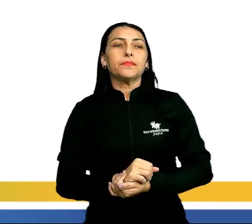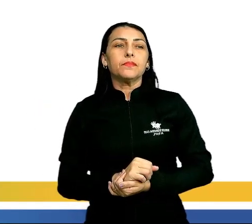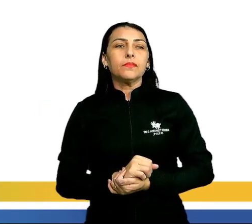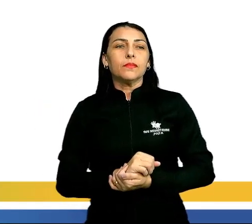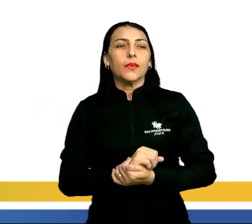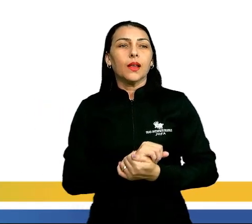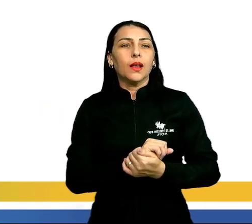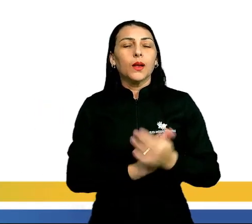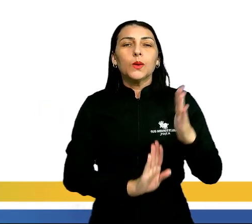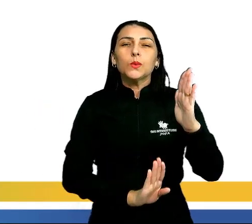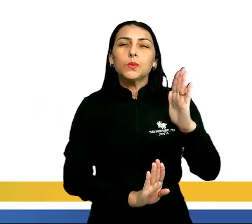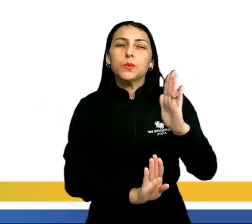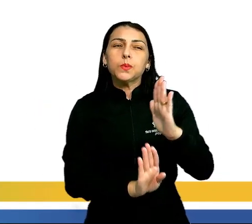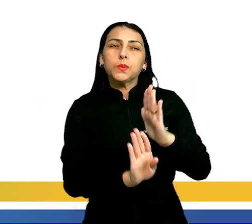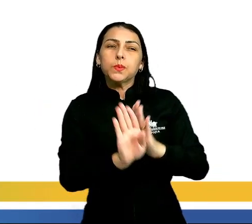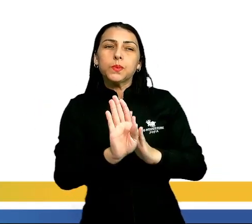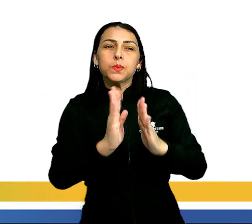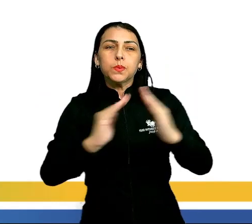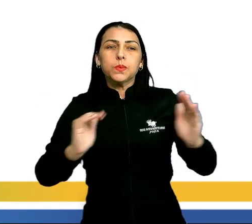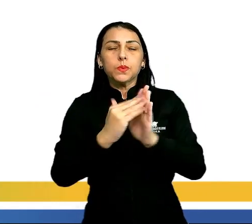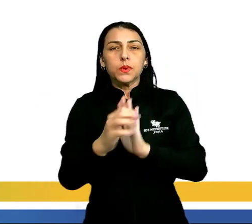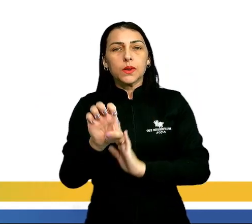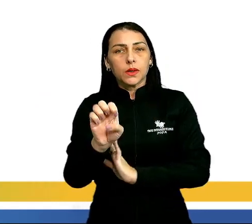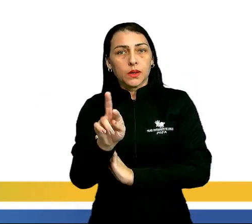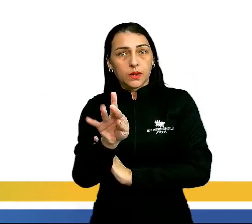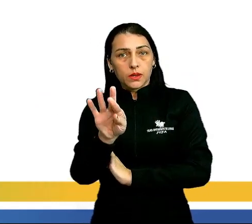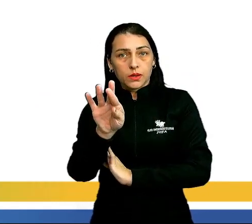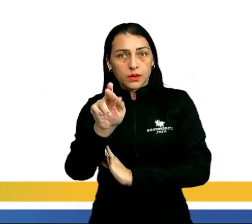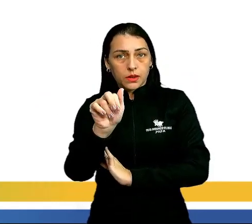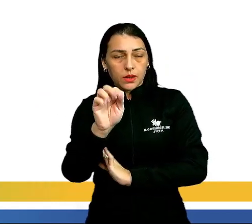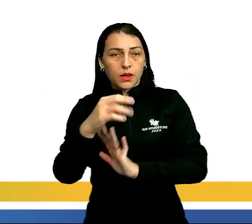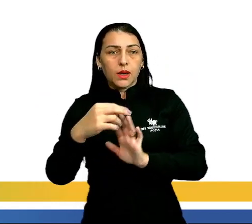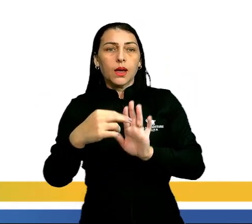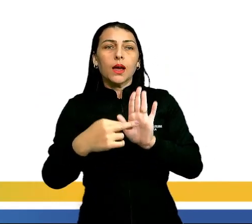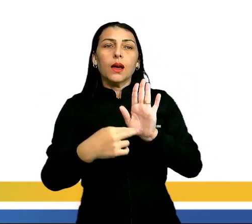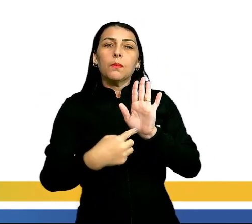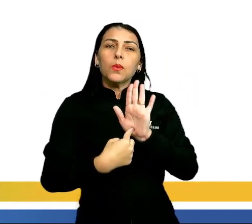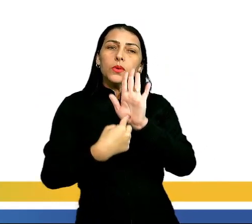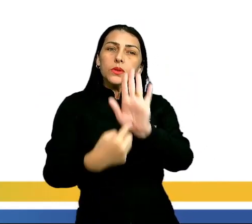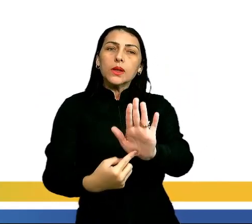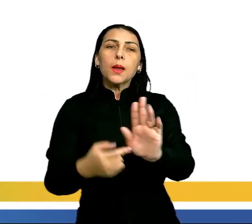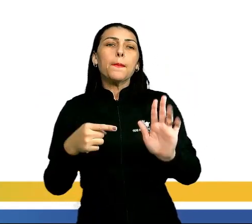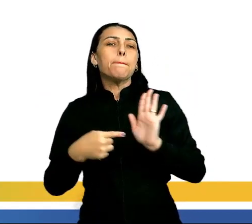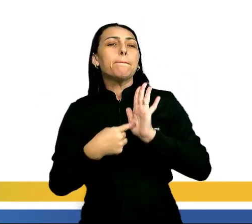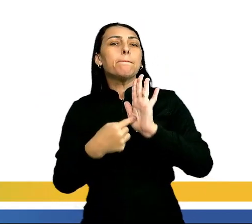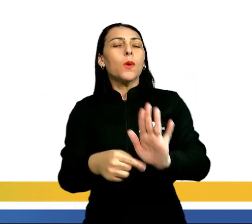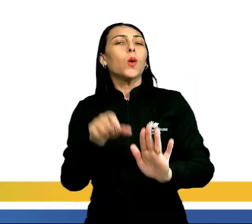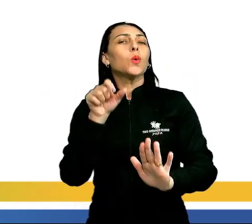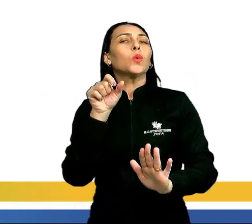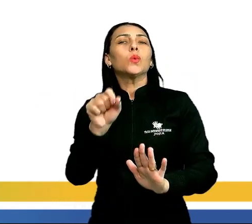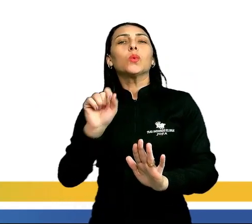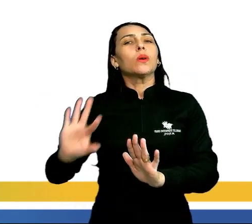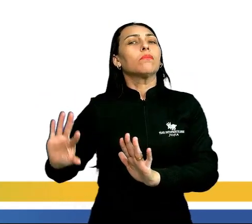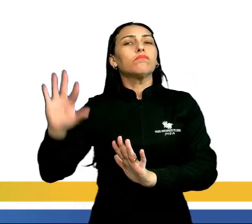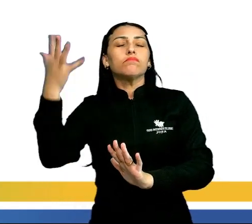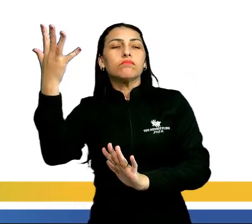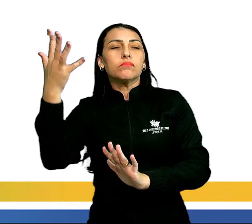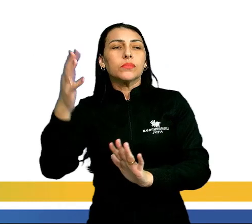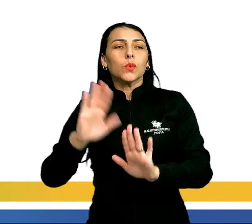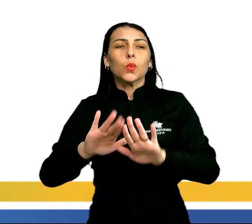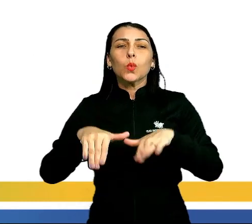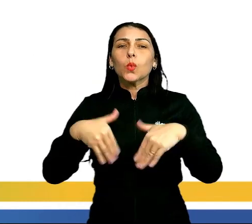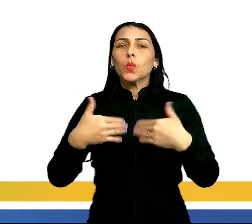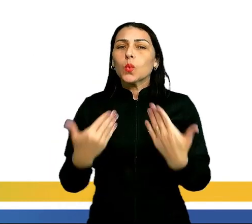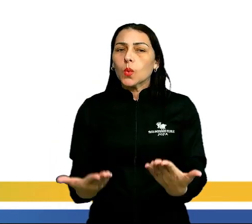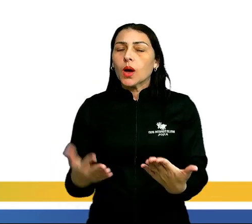Diz assim a questão: a evolução da pirâmide etária apresentada indica a seguinte tendência. Qual